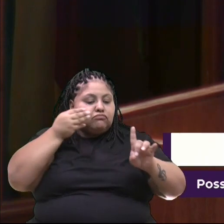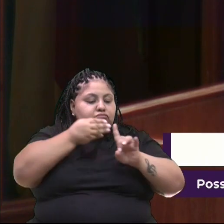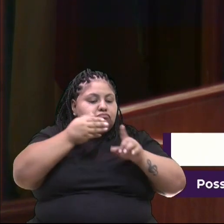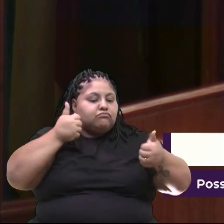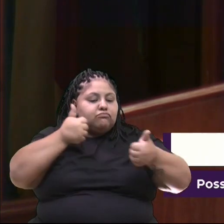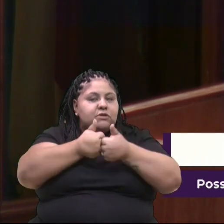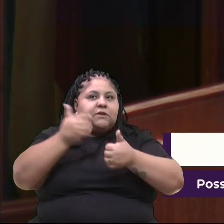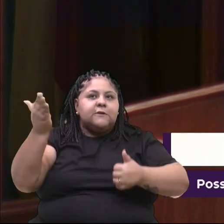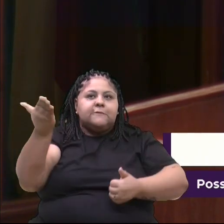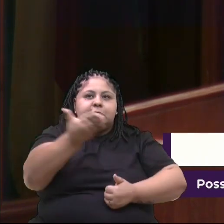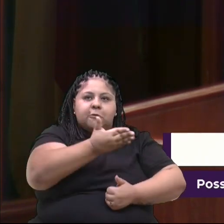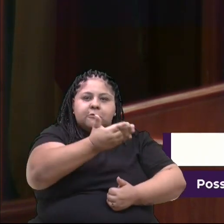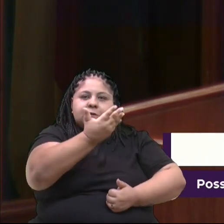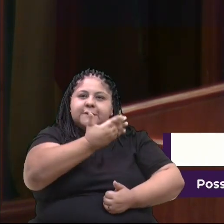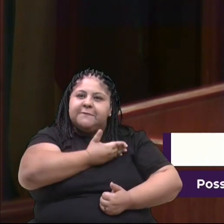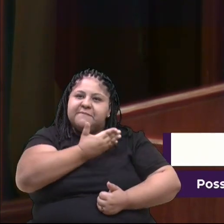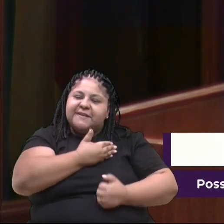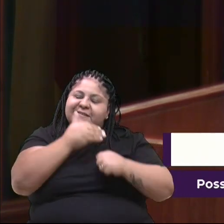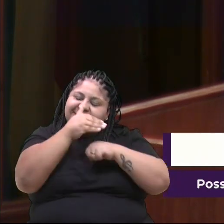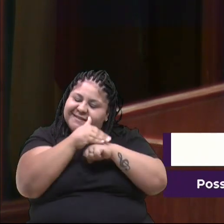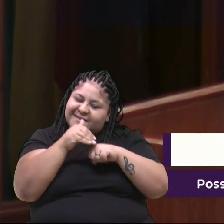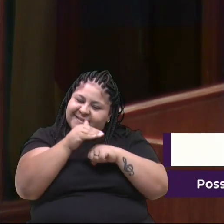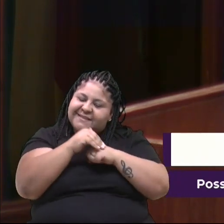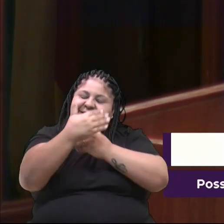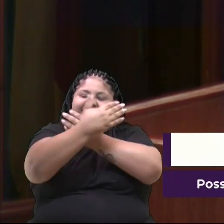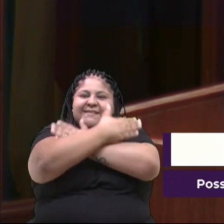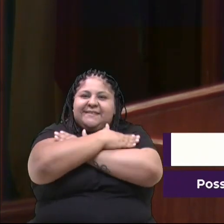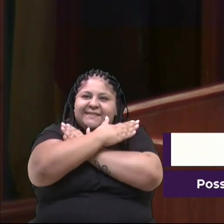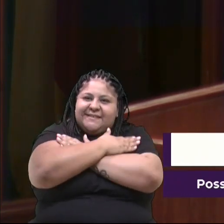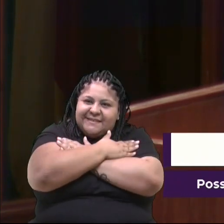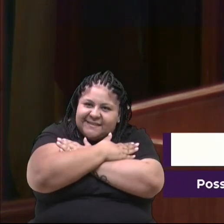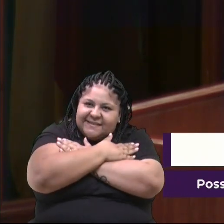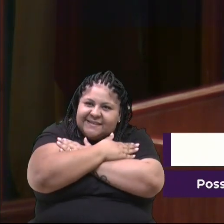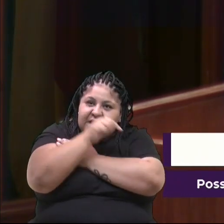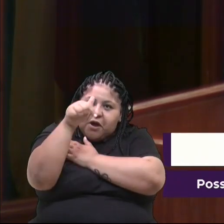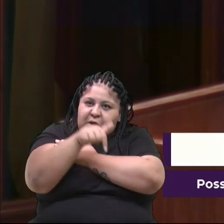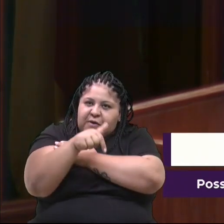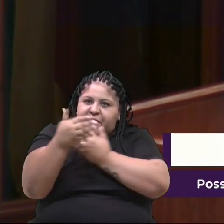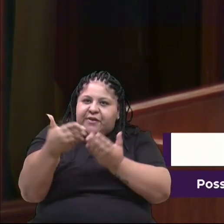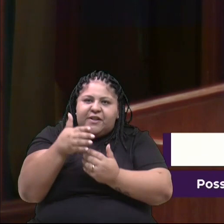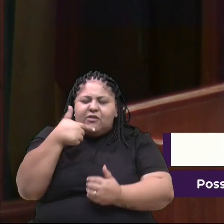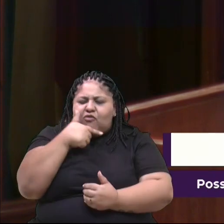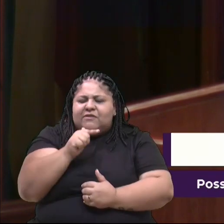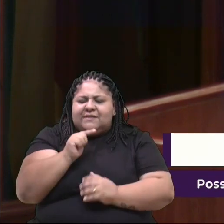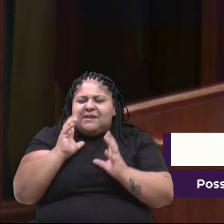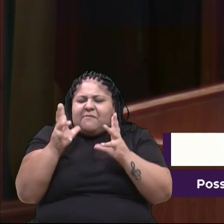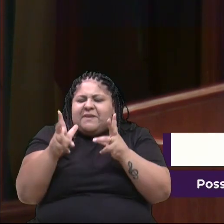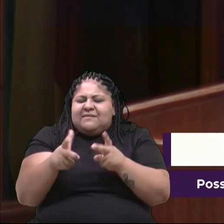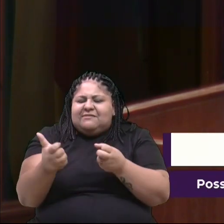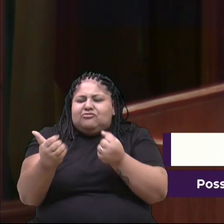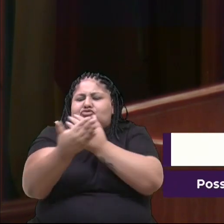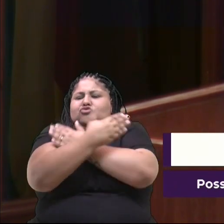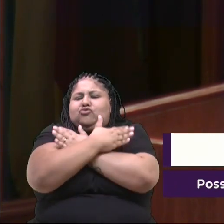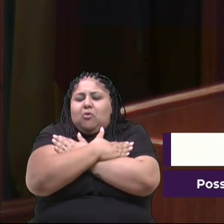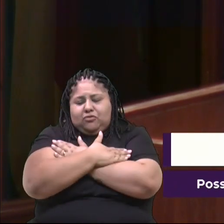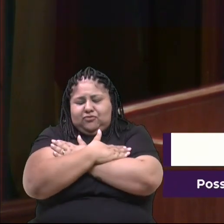todos vocês, amigos queridos, um abraço muito carinhoso por estarem aqui. Eu não consegui abraçar todos quando